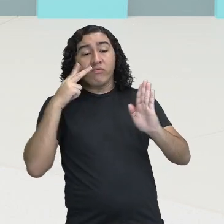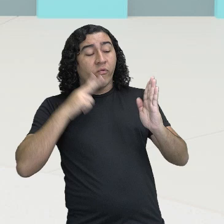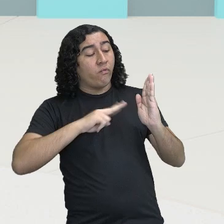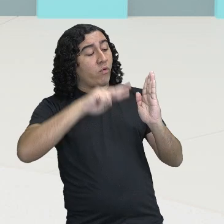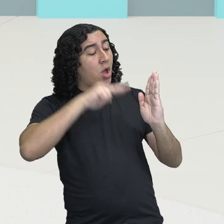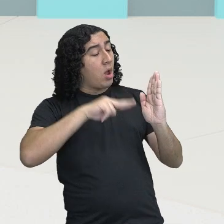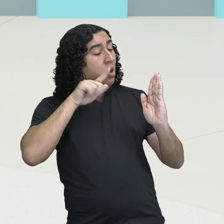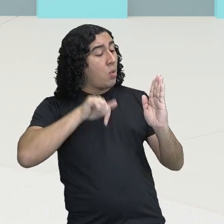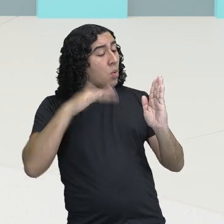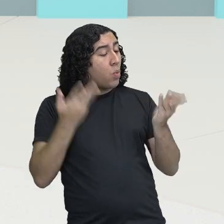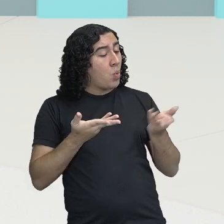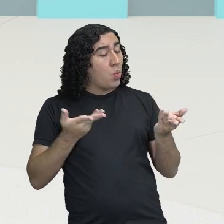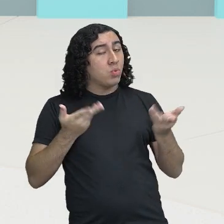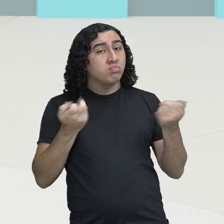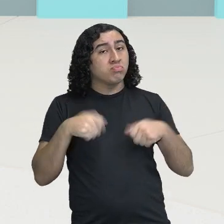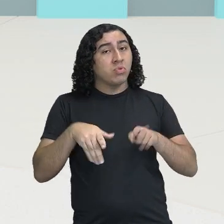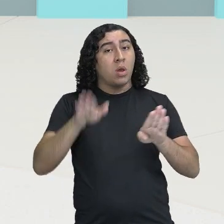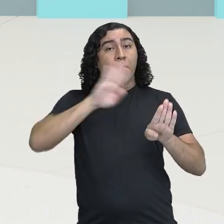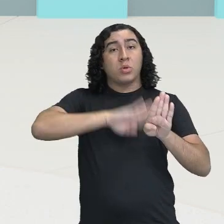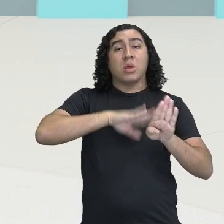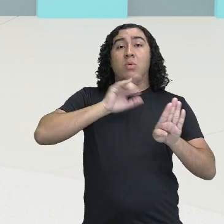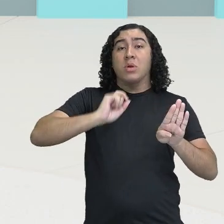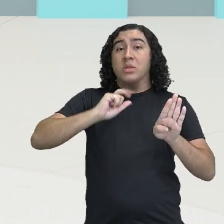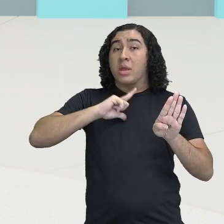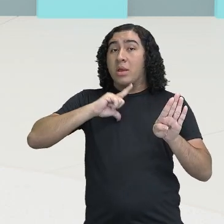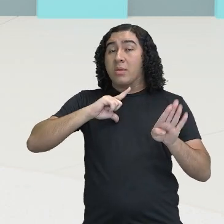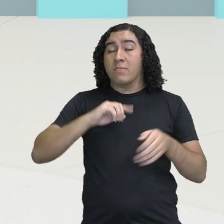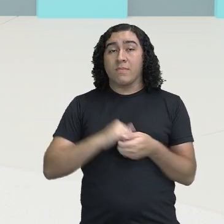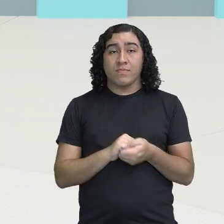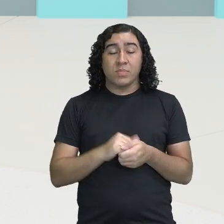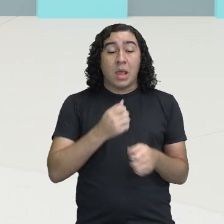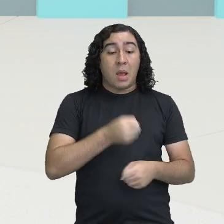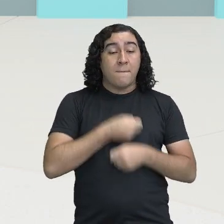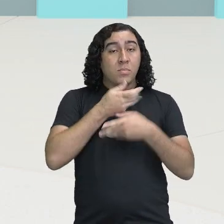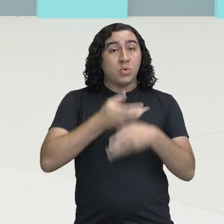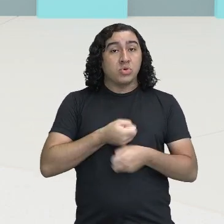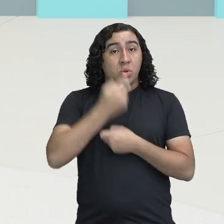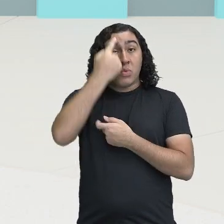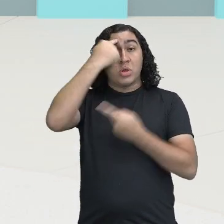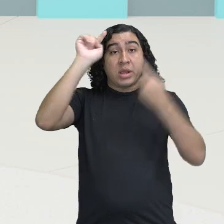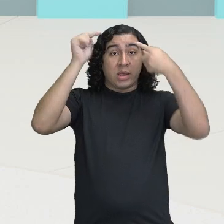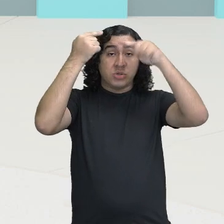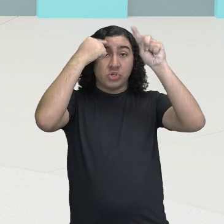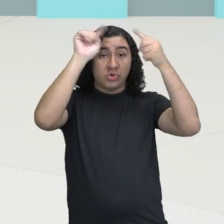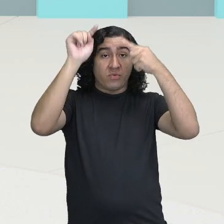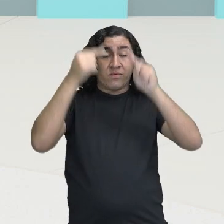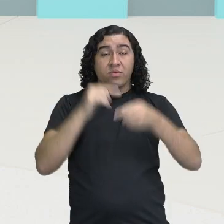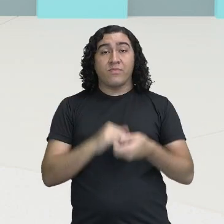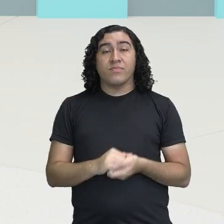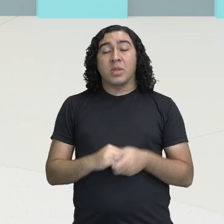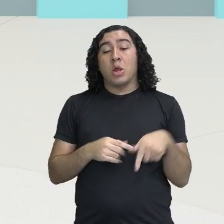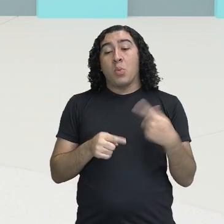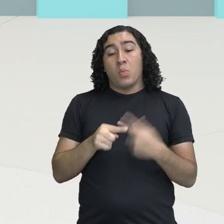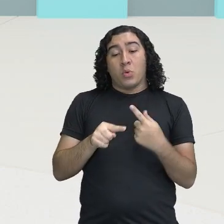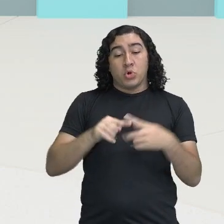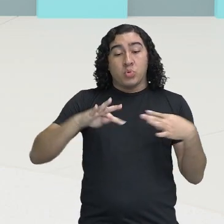de equipamentos? Está a produção criativa.